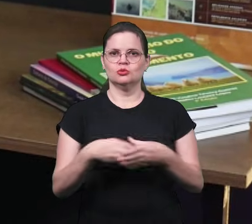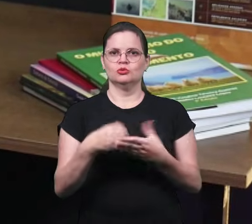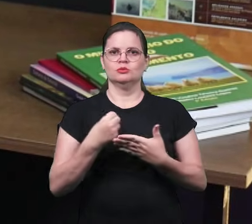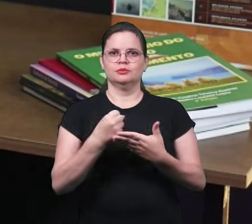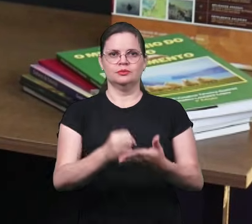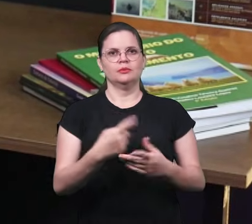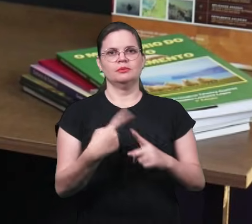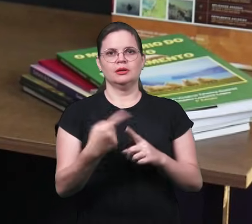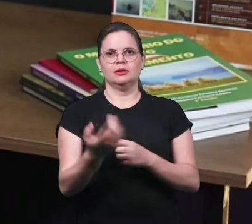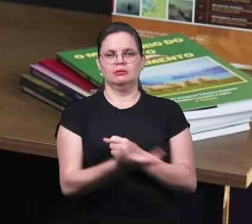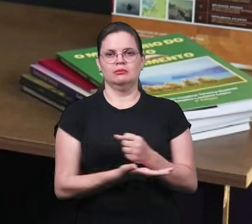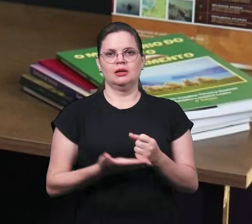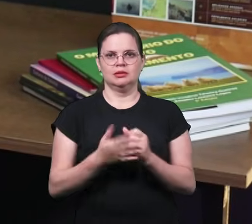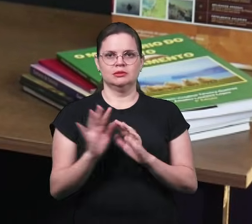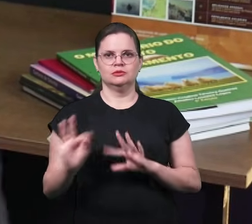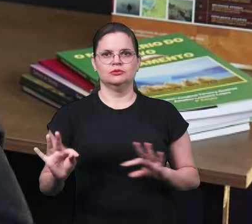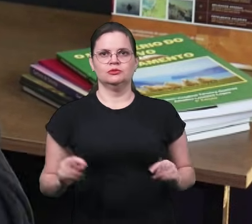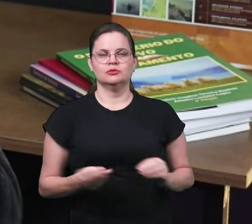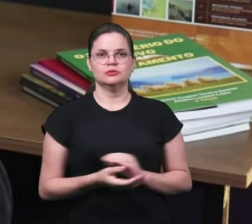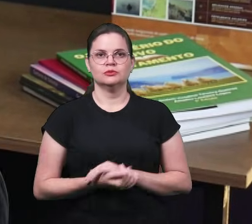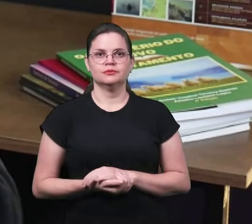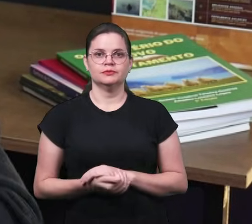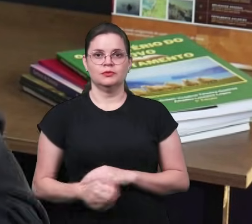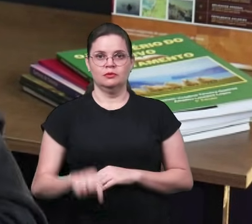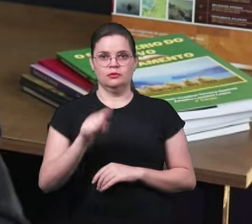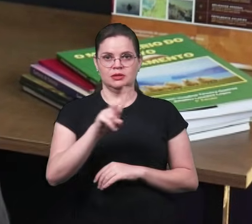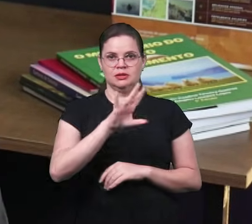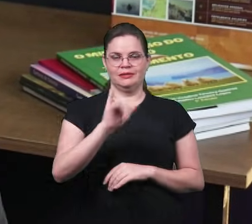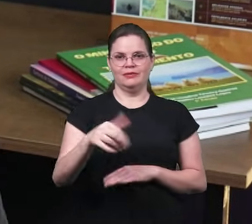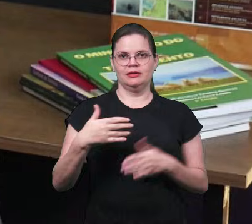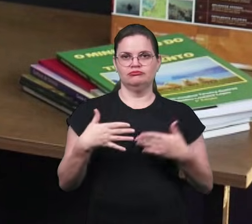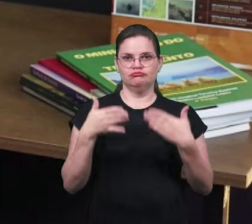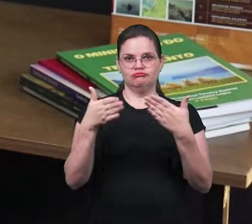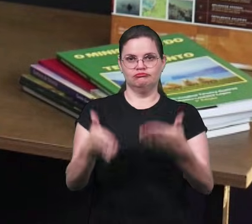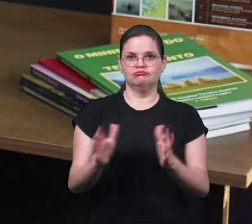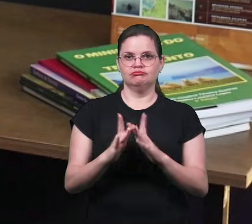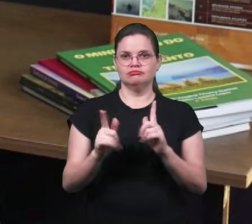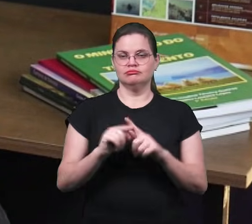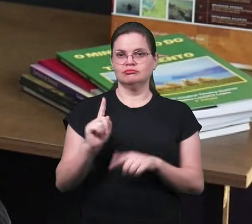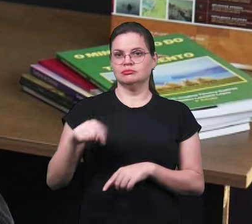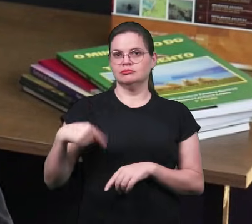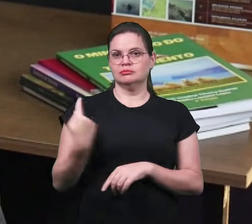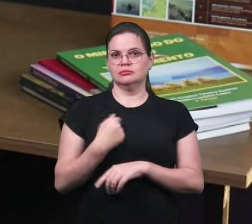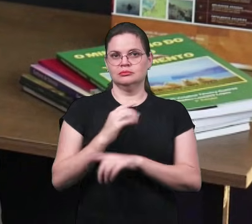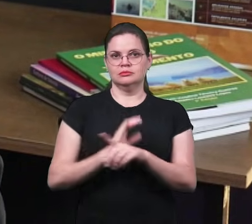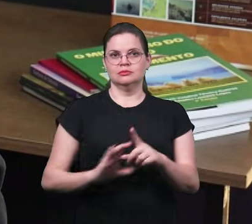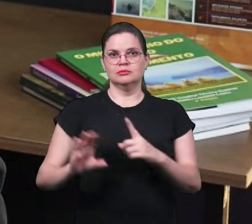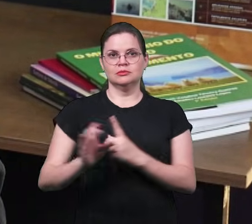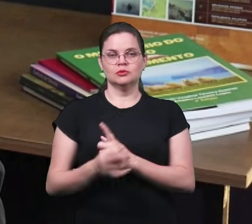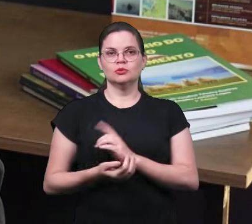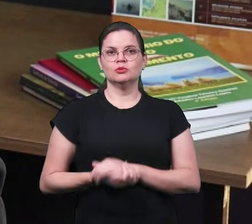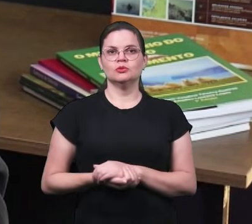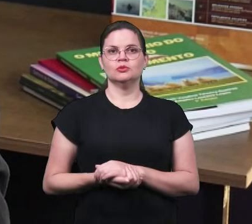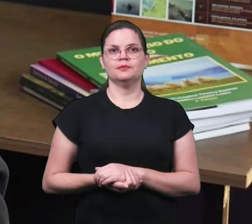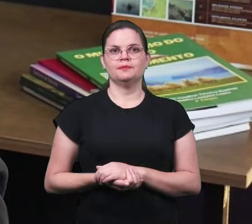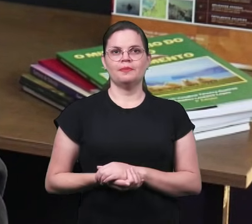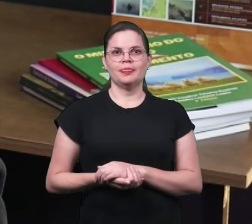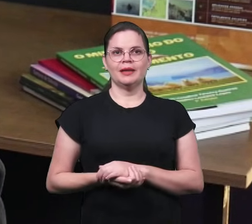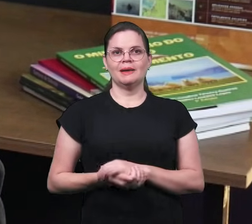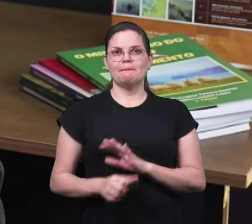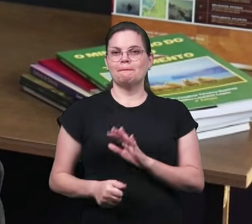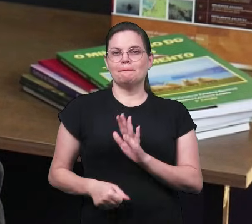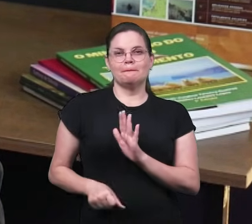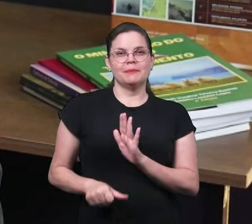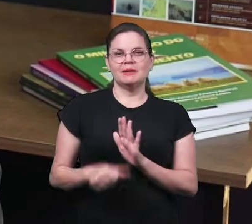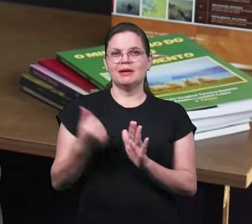base. É a base. Você vai chegar nas nossas igrejas, num culto, né? Deus vai falar com você, e uma das primeiras coisas